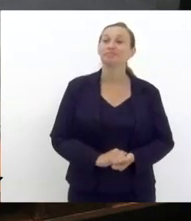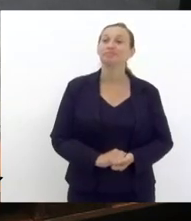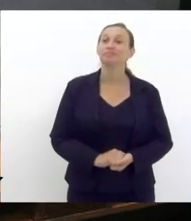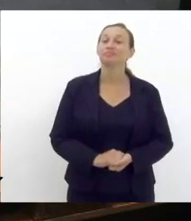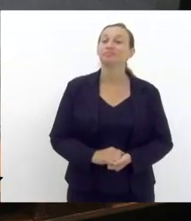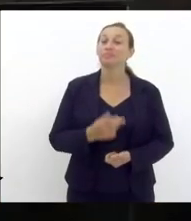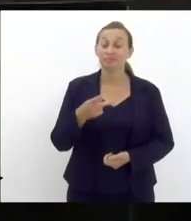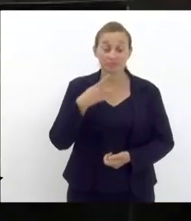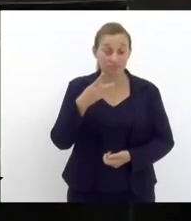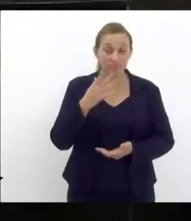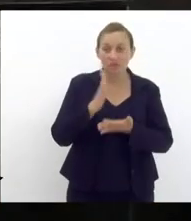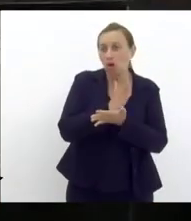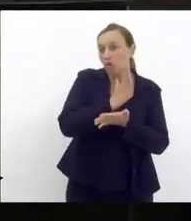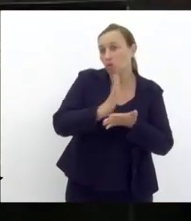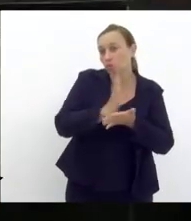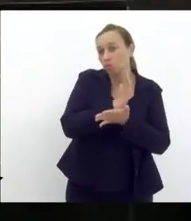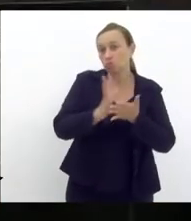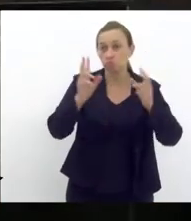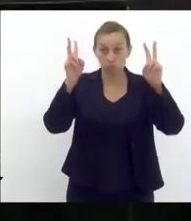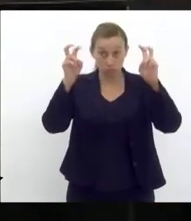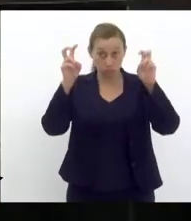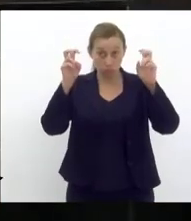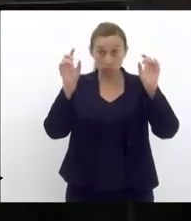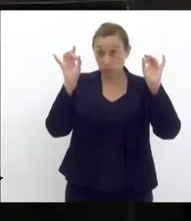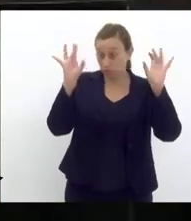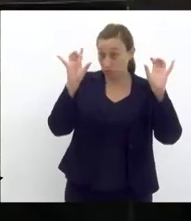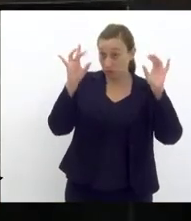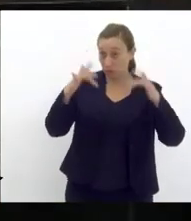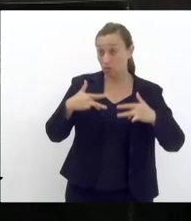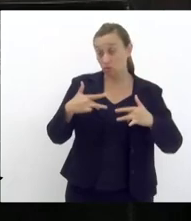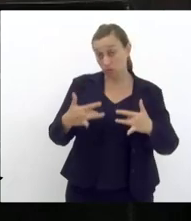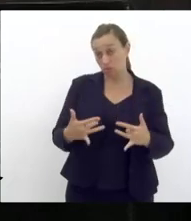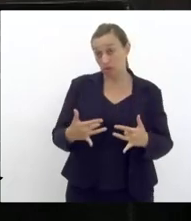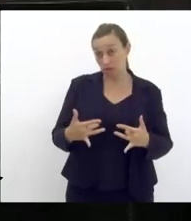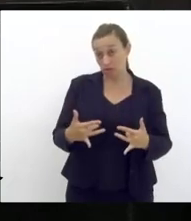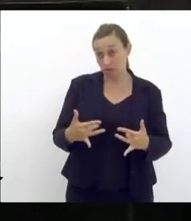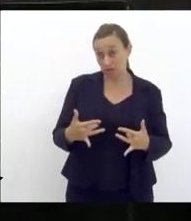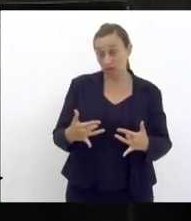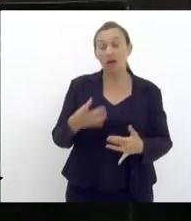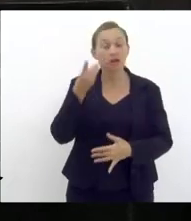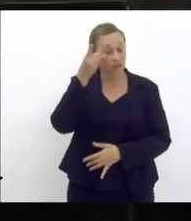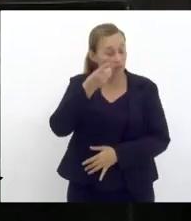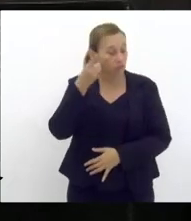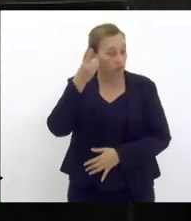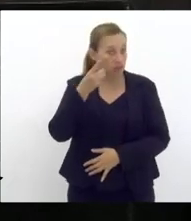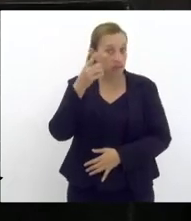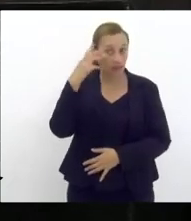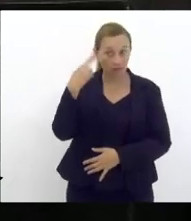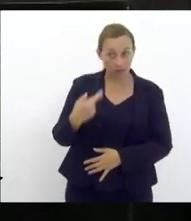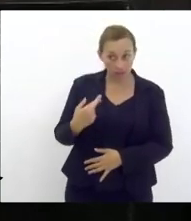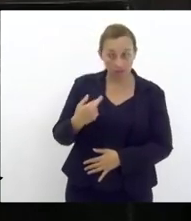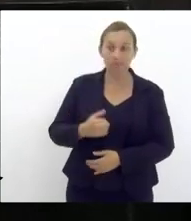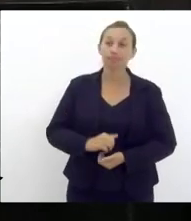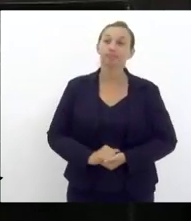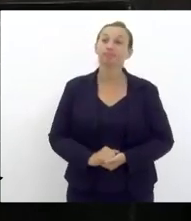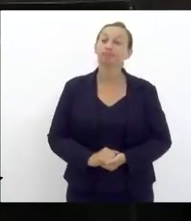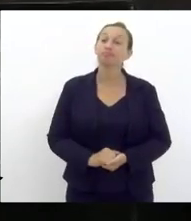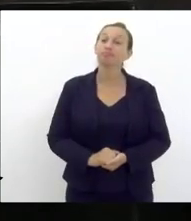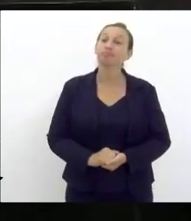para tratar de alguns assuntos especial a solidariedade a deputada Renata Souza